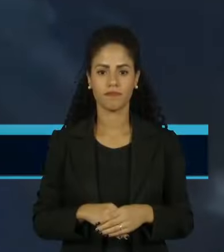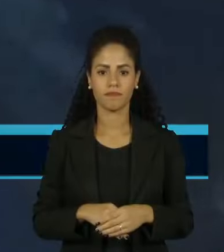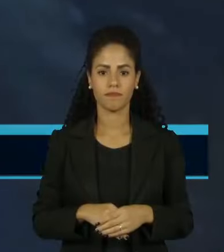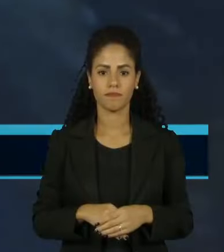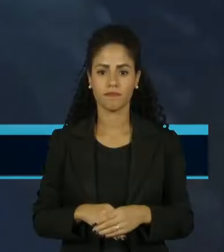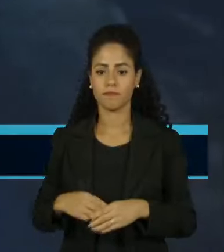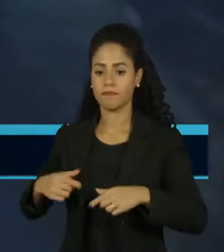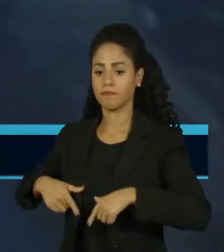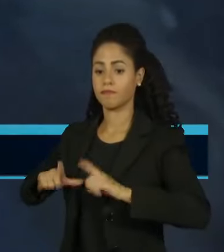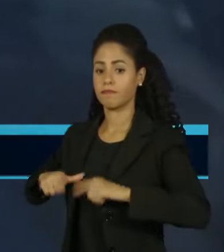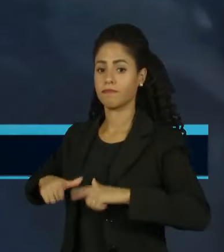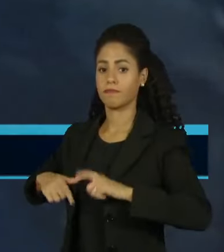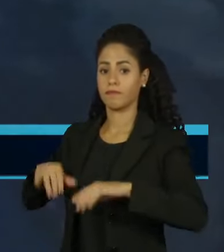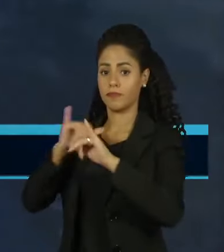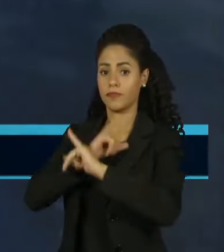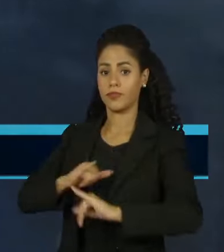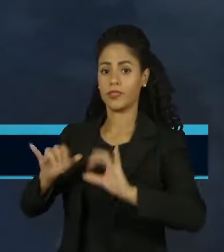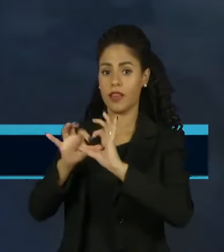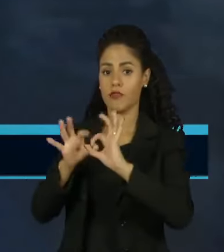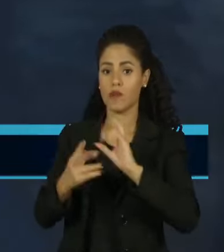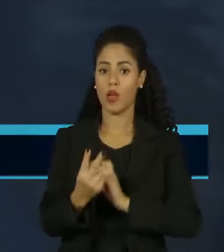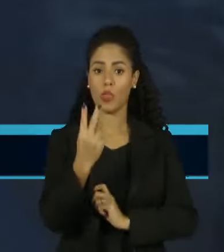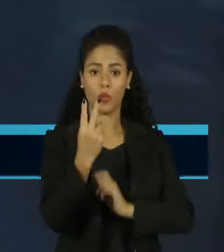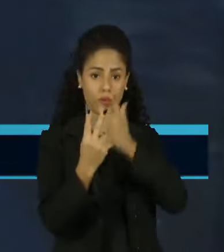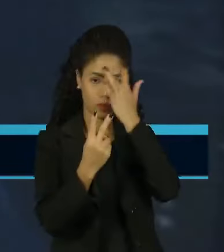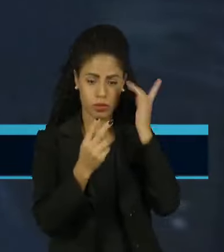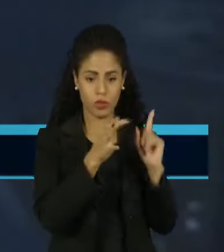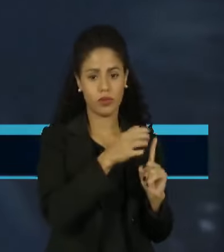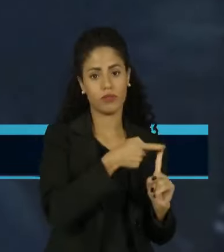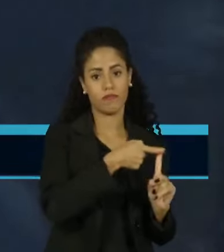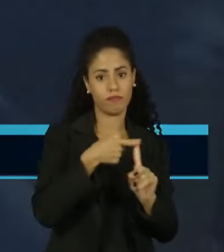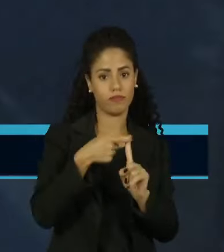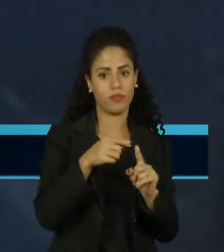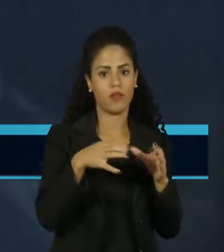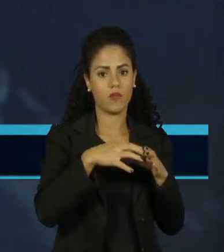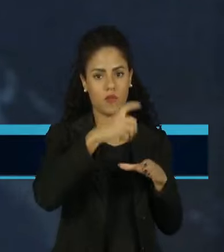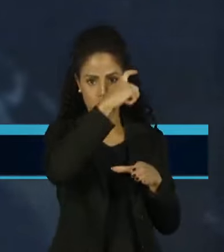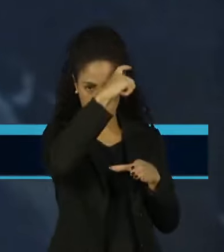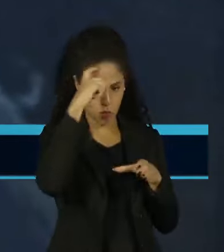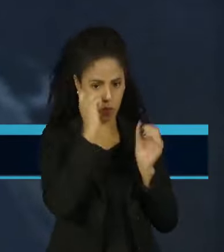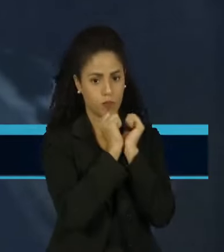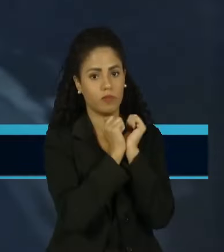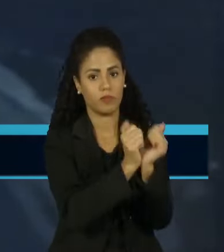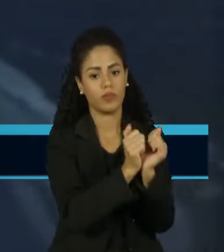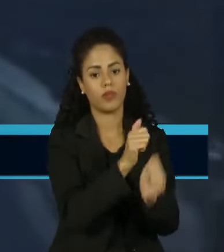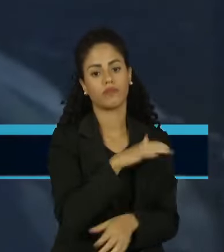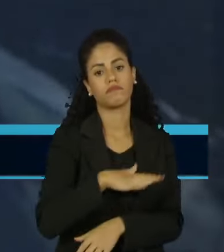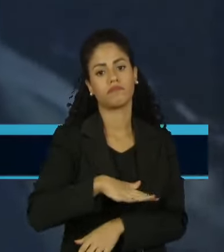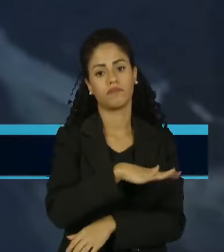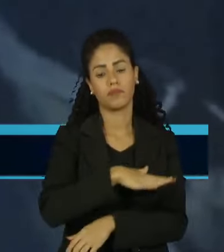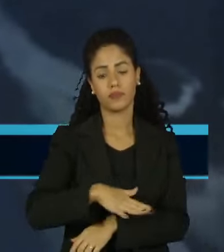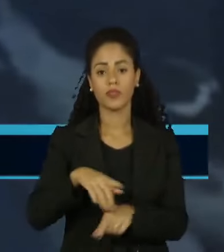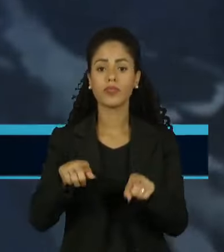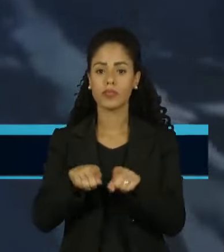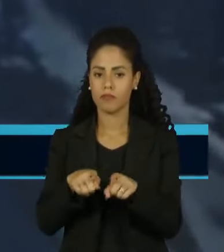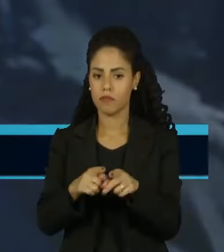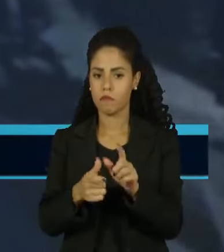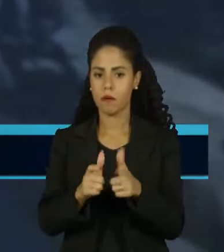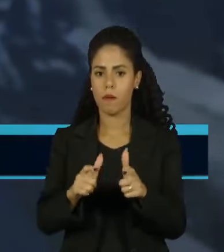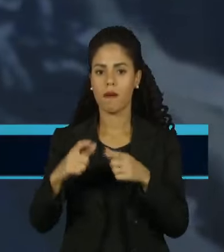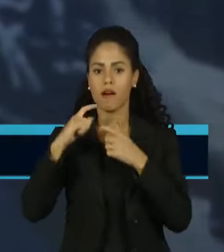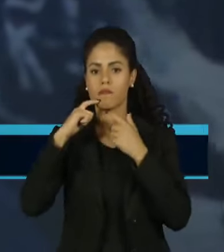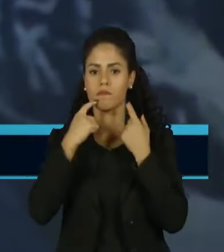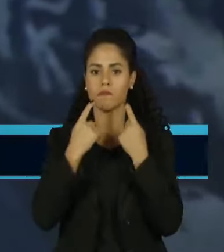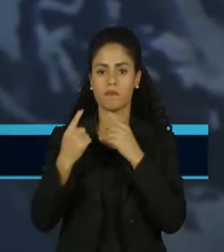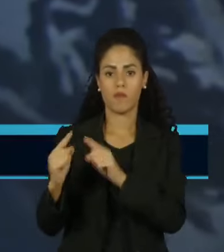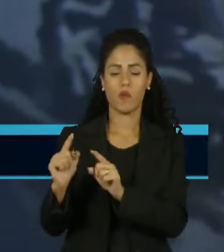Israel anunciou a libertação de dois reféns que estavam no cativeiro do ramaz Na Comunidade Internacional crescem as críticas